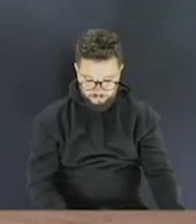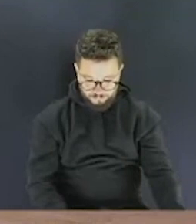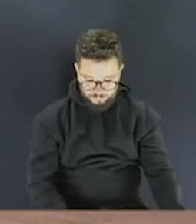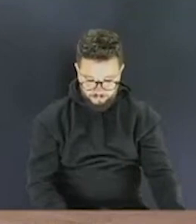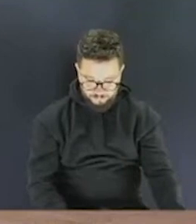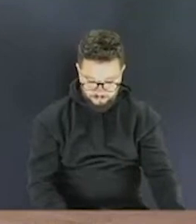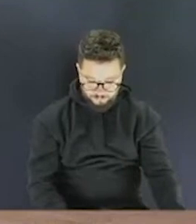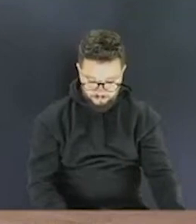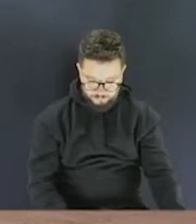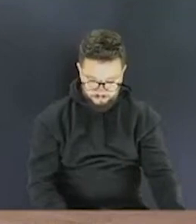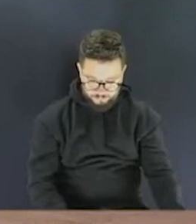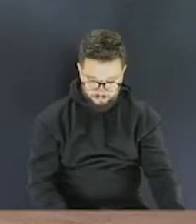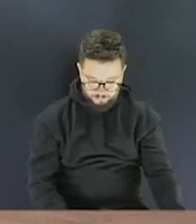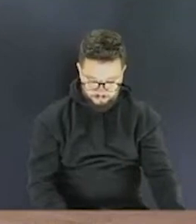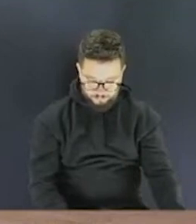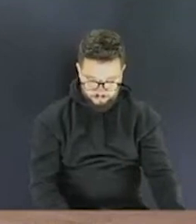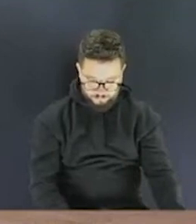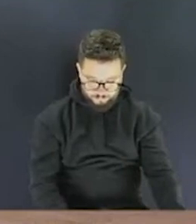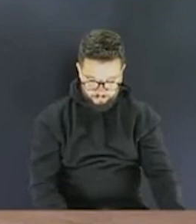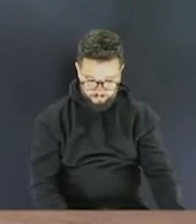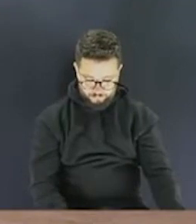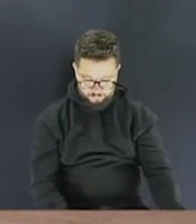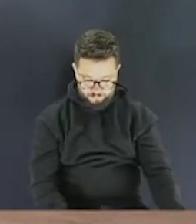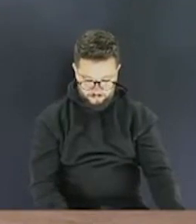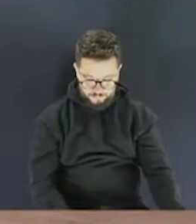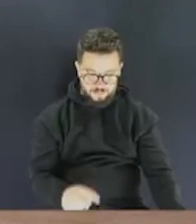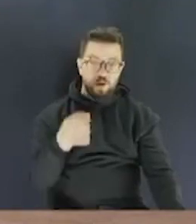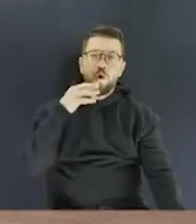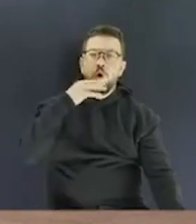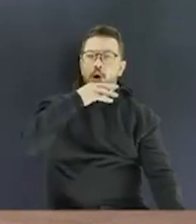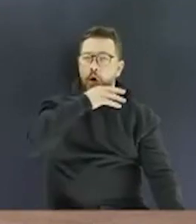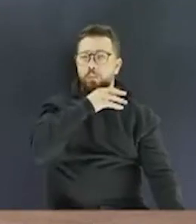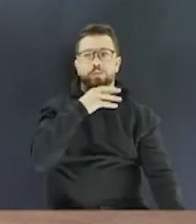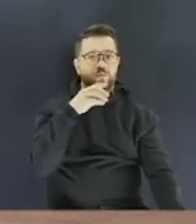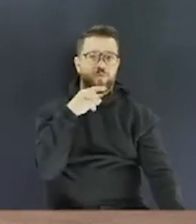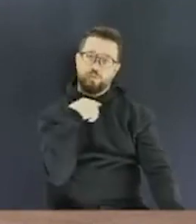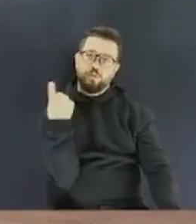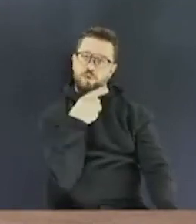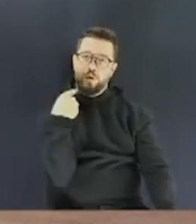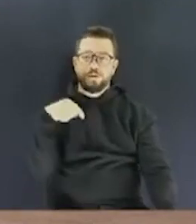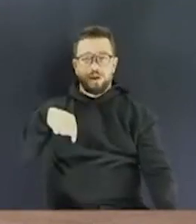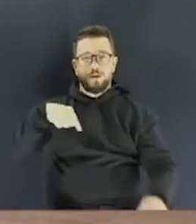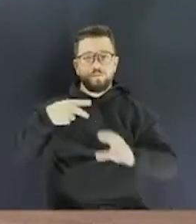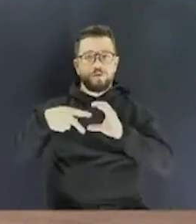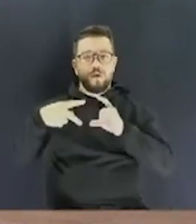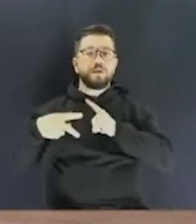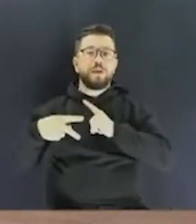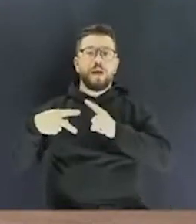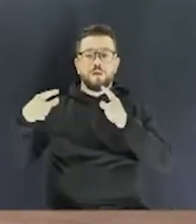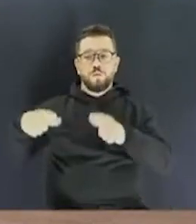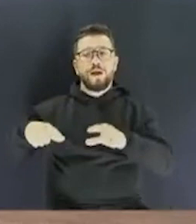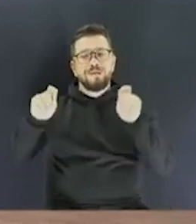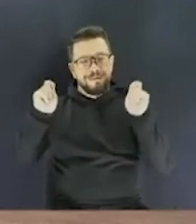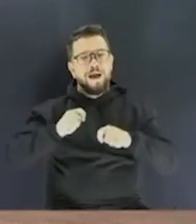forma, claro, todos nós temos um ponto de coleta, a Câmara tem um ponto de coleta, nós, vereadores, temos dentro das nossas redes